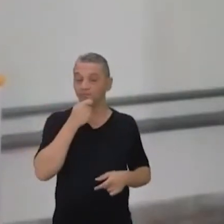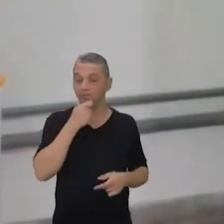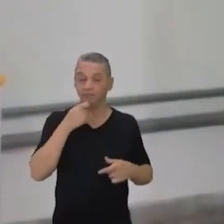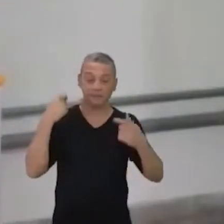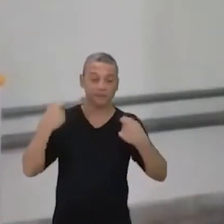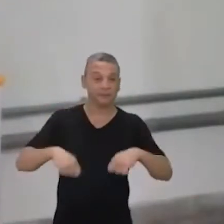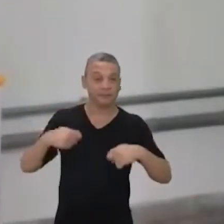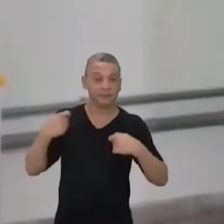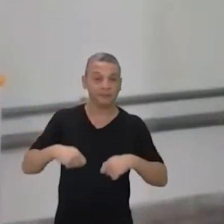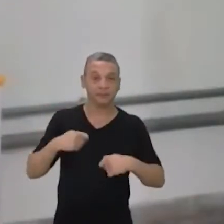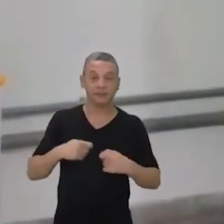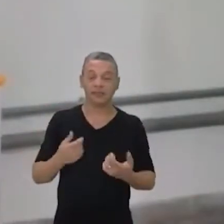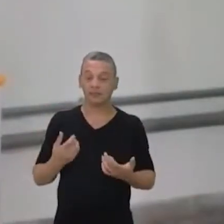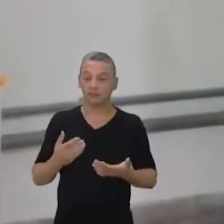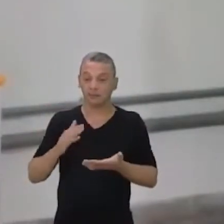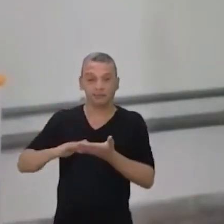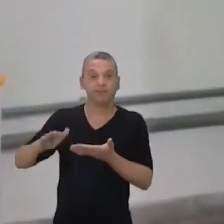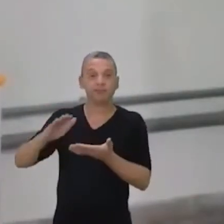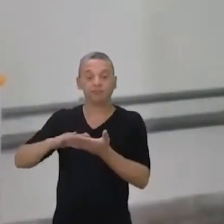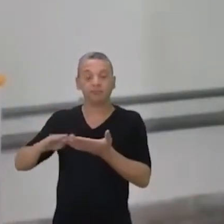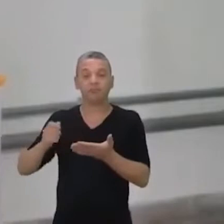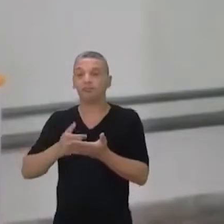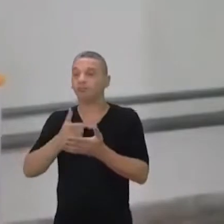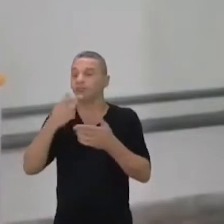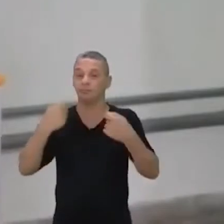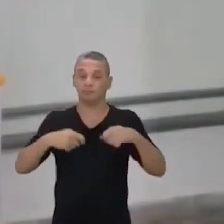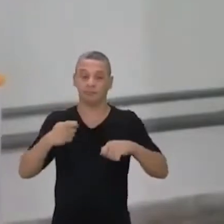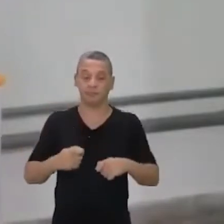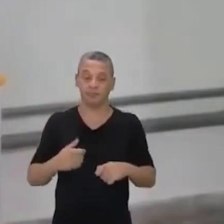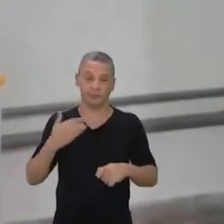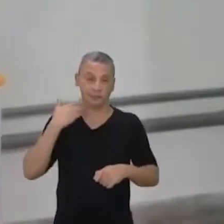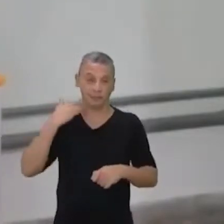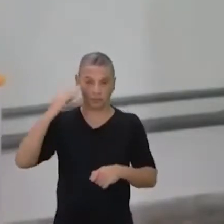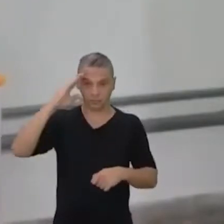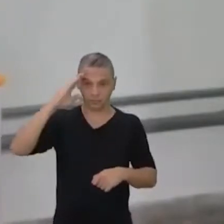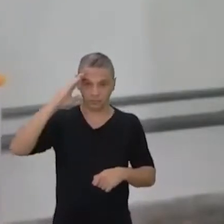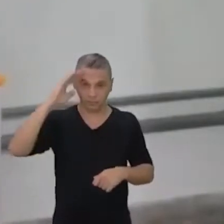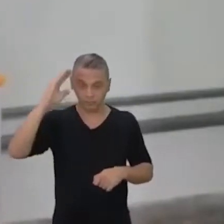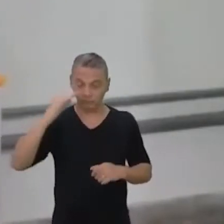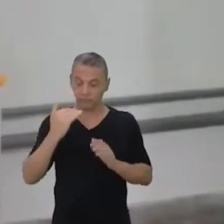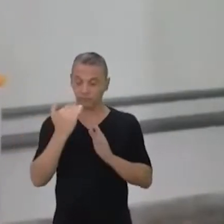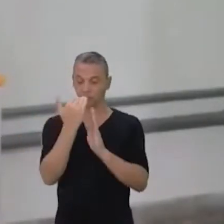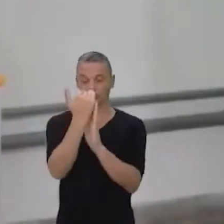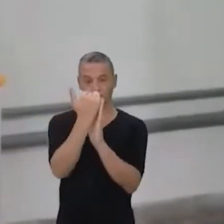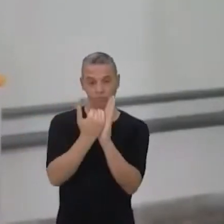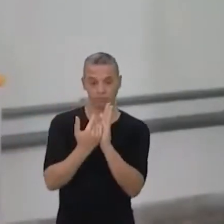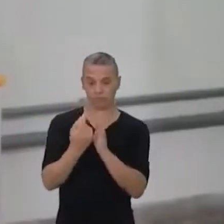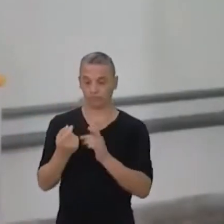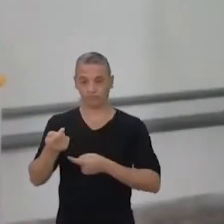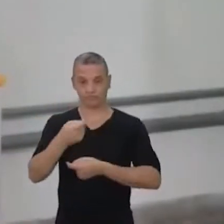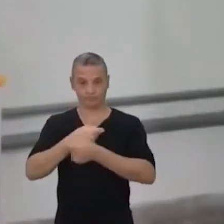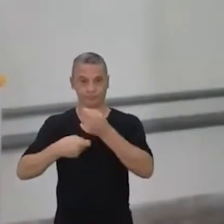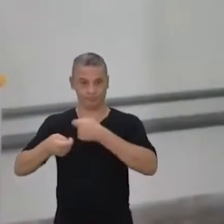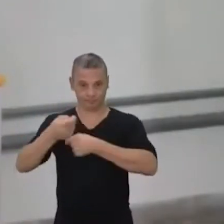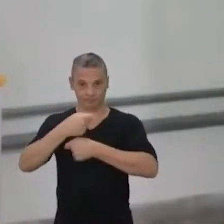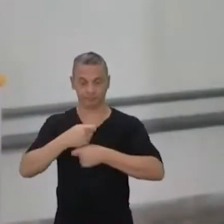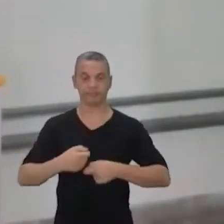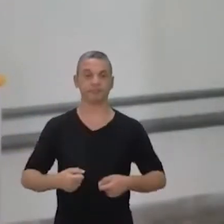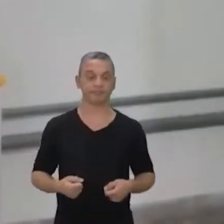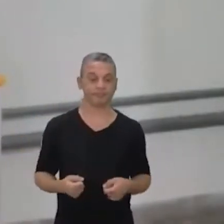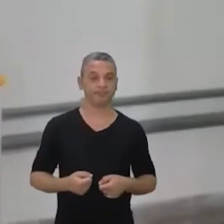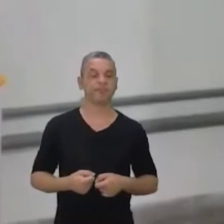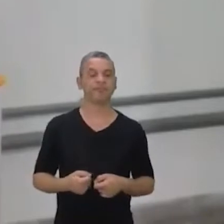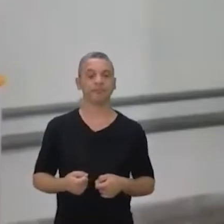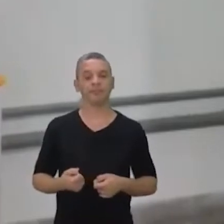precisava estimular o consumo. Então, para isso, o Banco Central vai lá e diminui a taxa Selic, tá certo? E aí